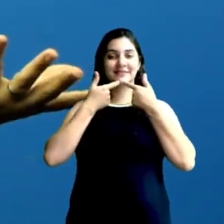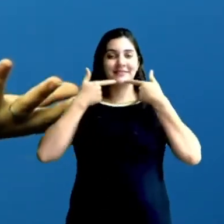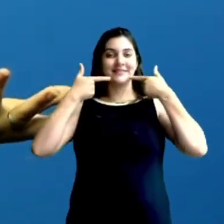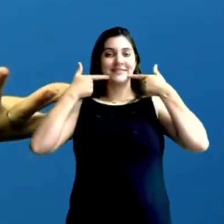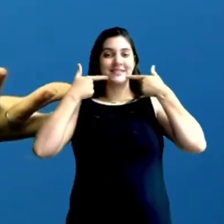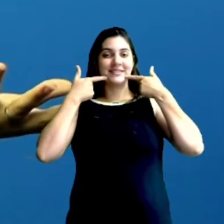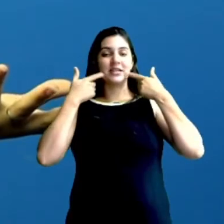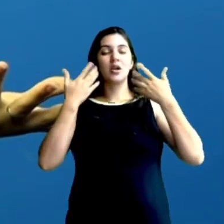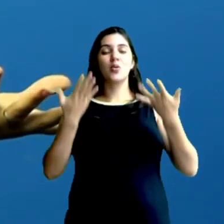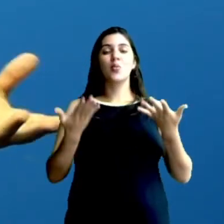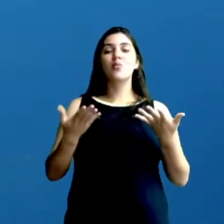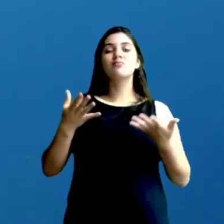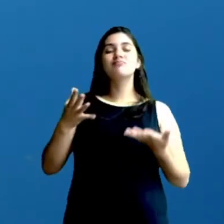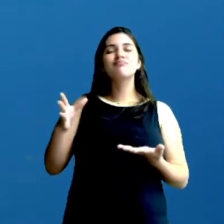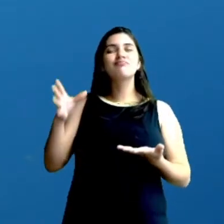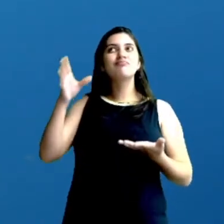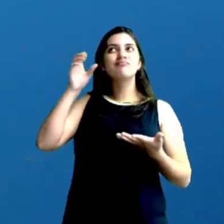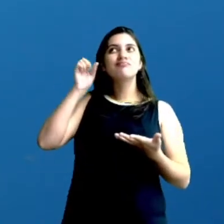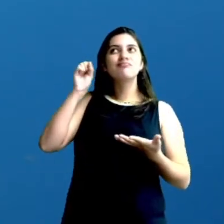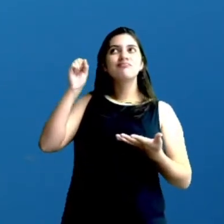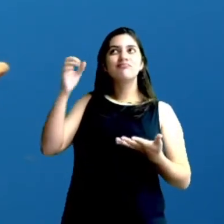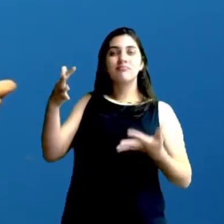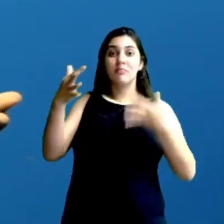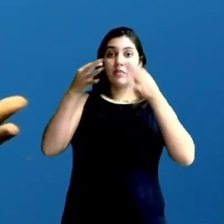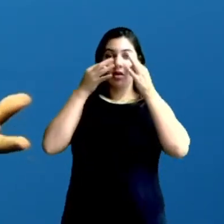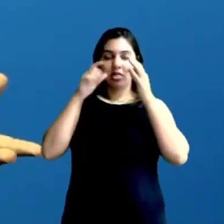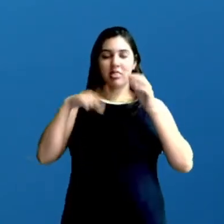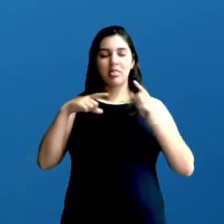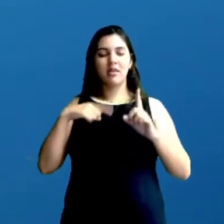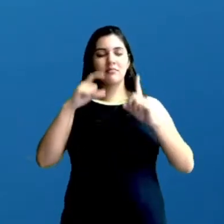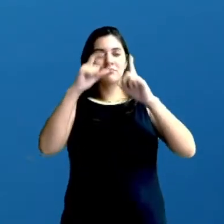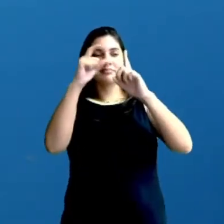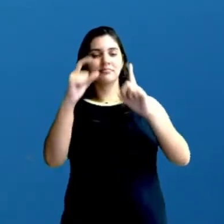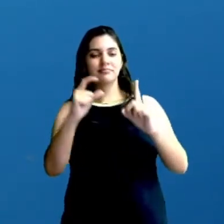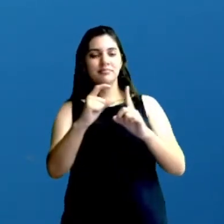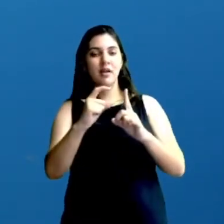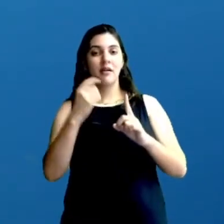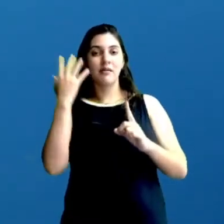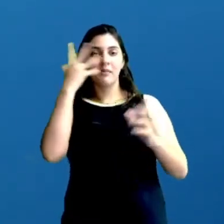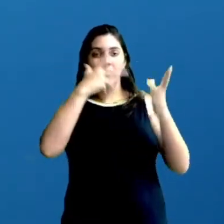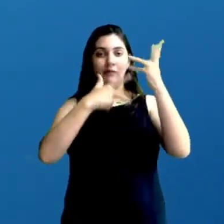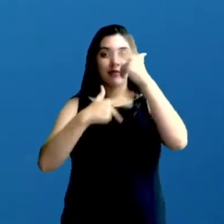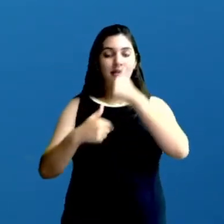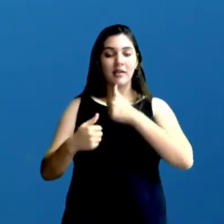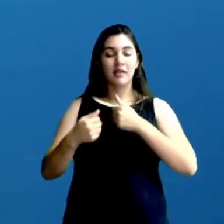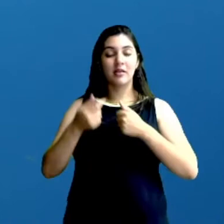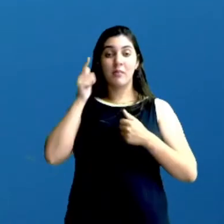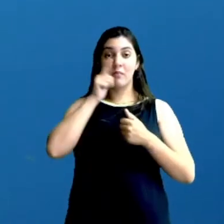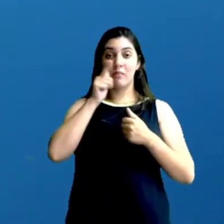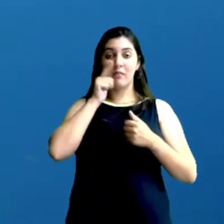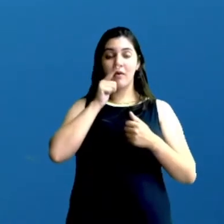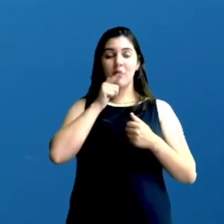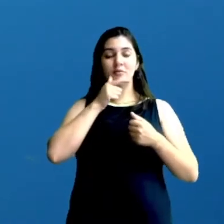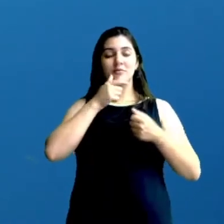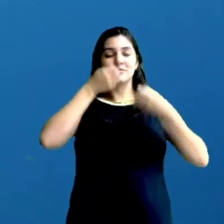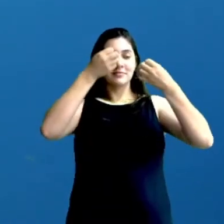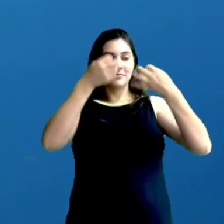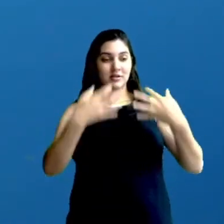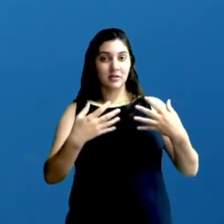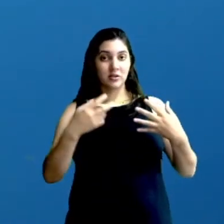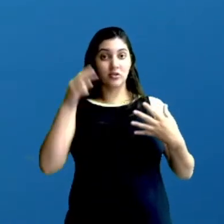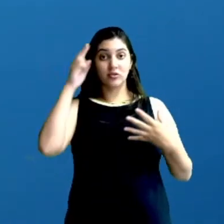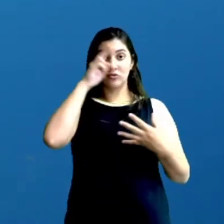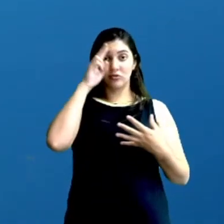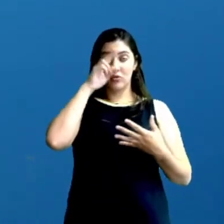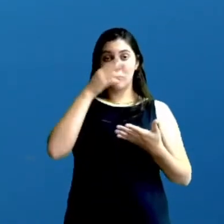felicidade quando a gente escuta né trás que mais bonita para gente conseguir de clamar Então vamos dar um pouquinho da história